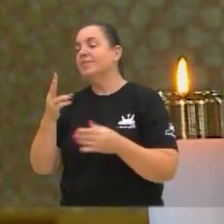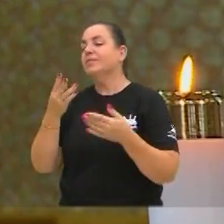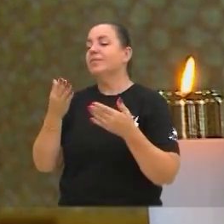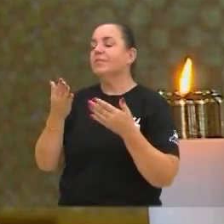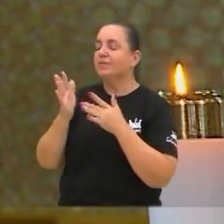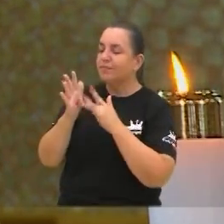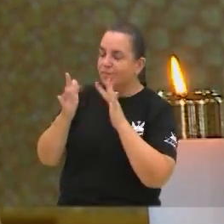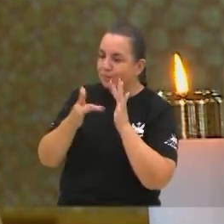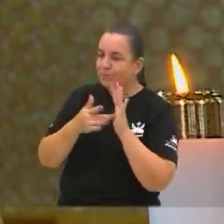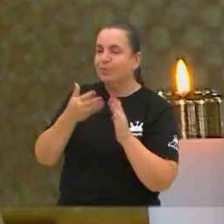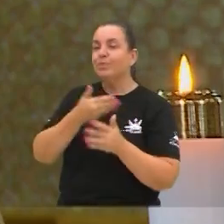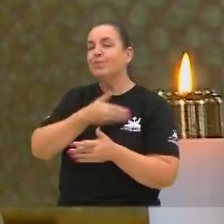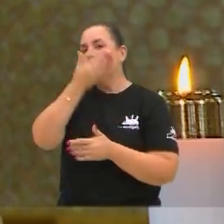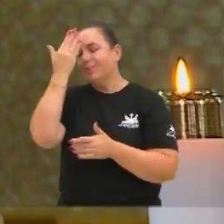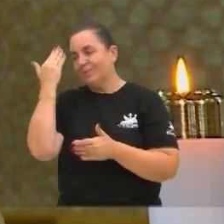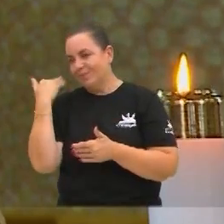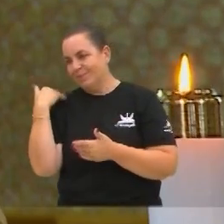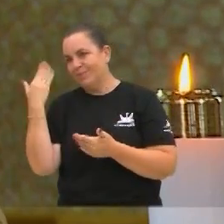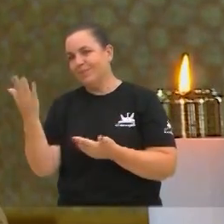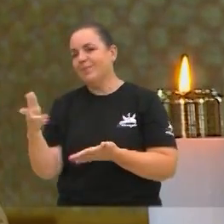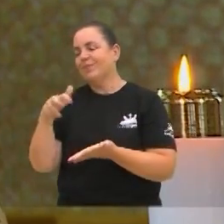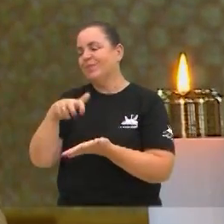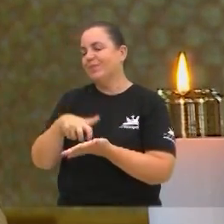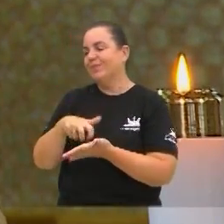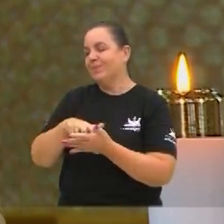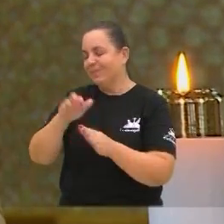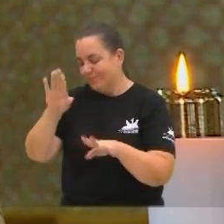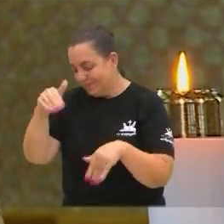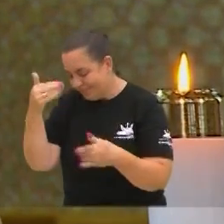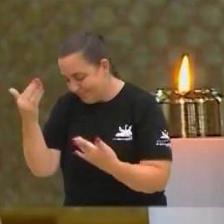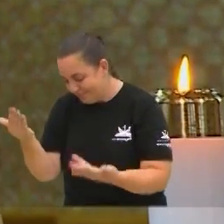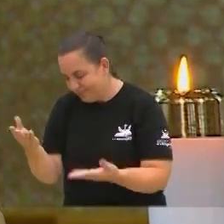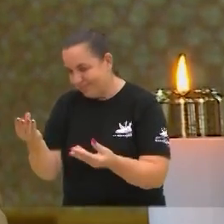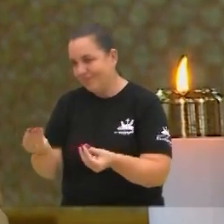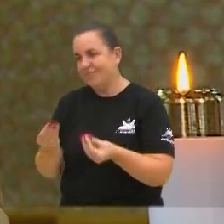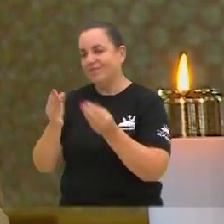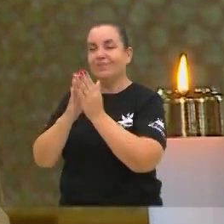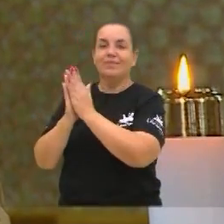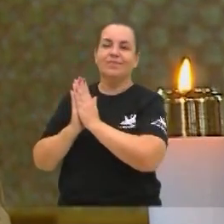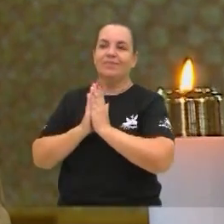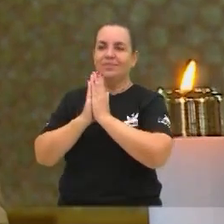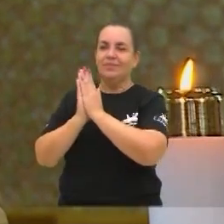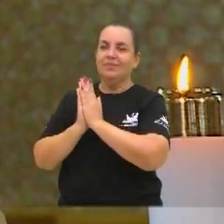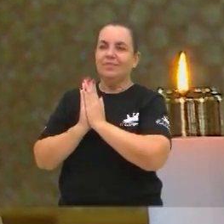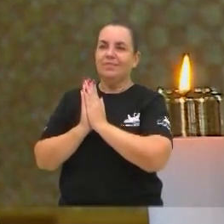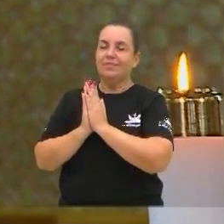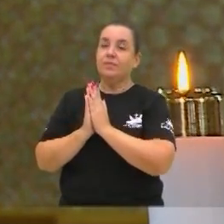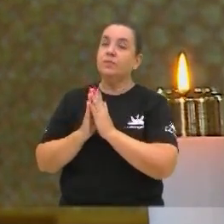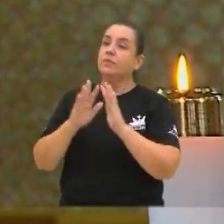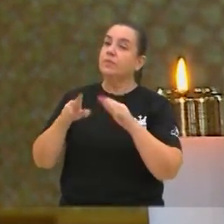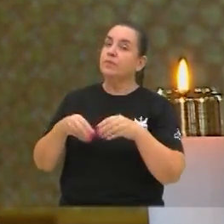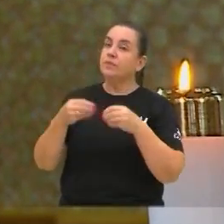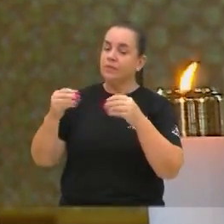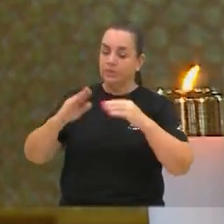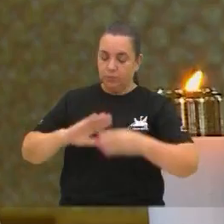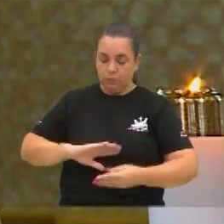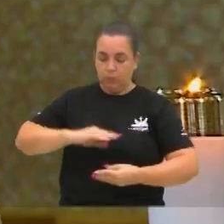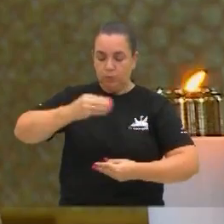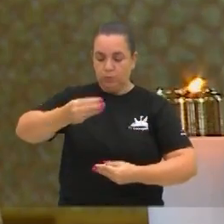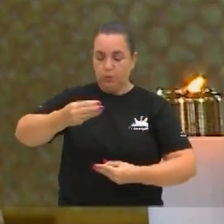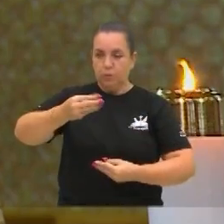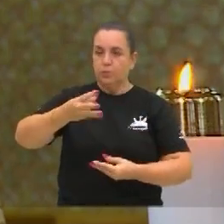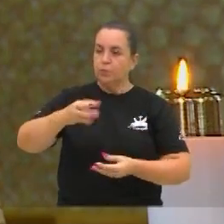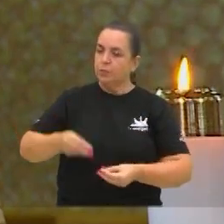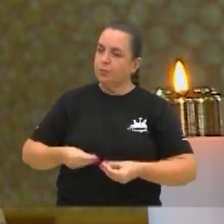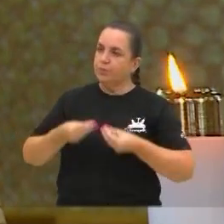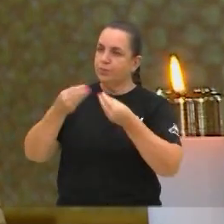Maria, sua mãe. Ajoelharam-se diante dele e o adoraram. Depois abriram seus cofres